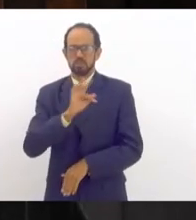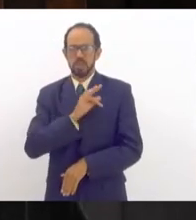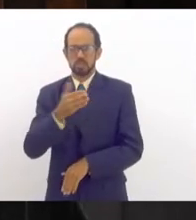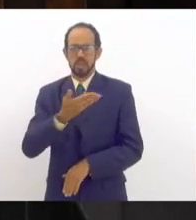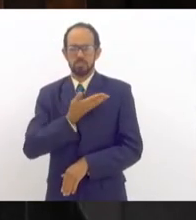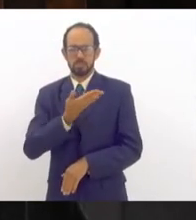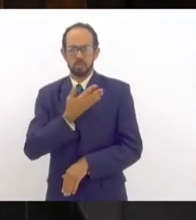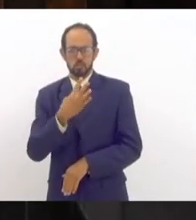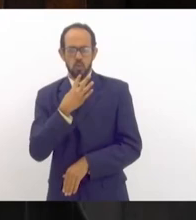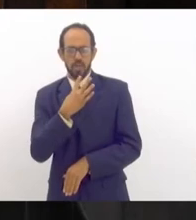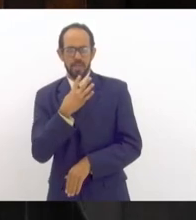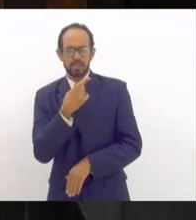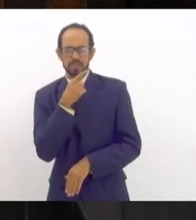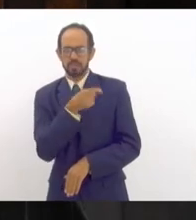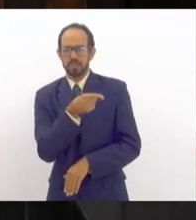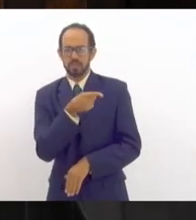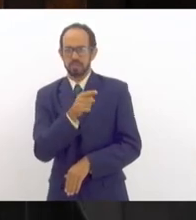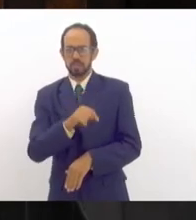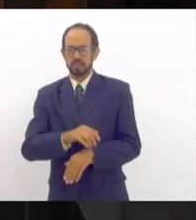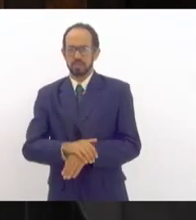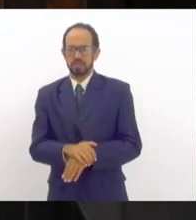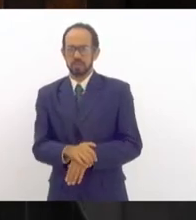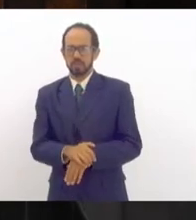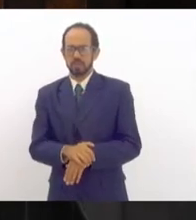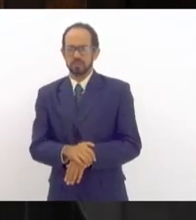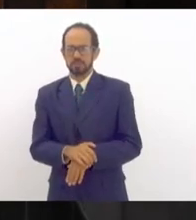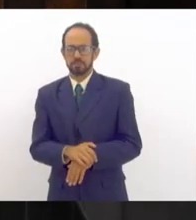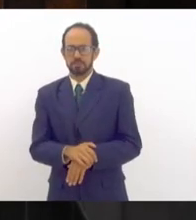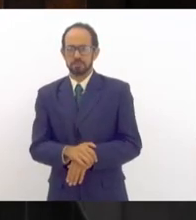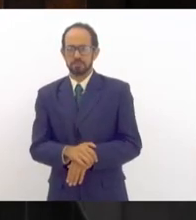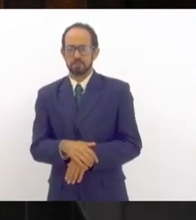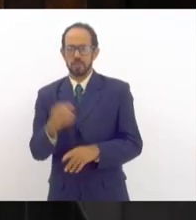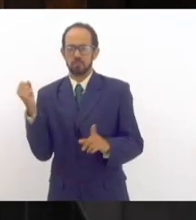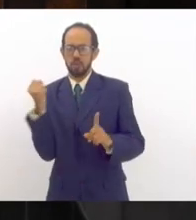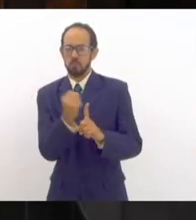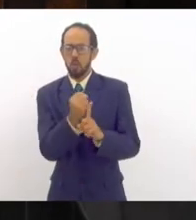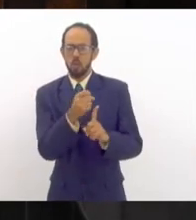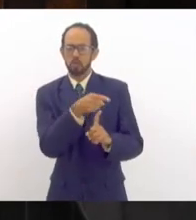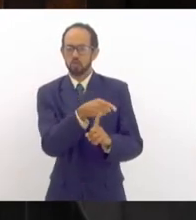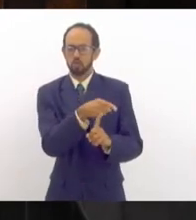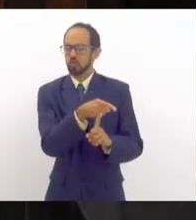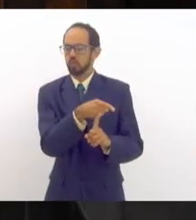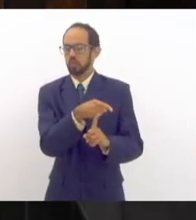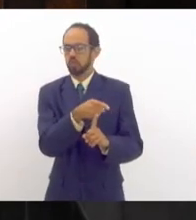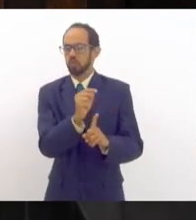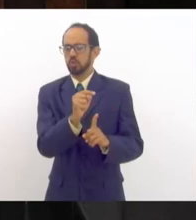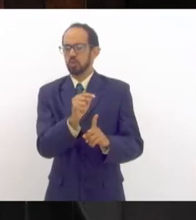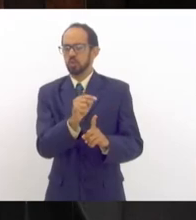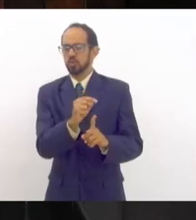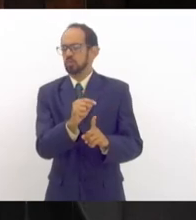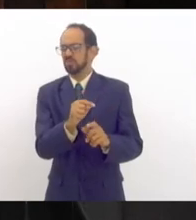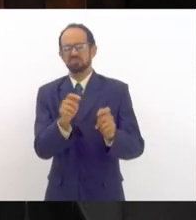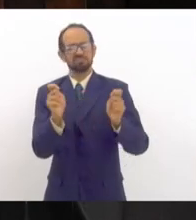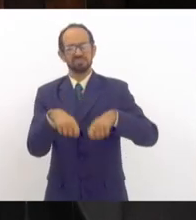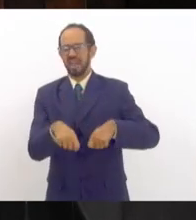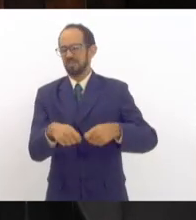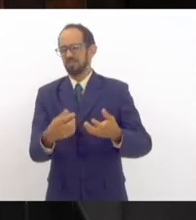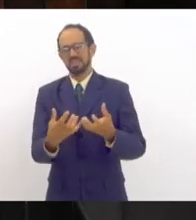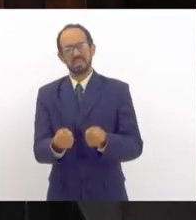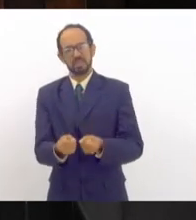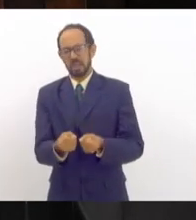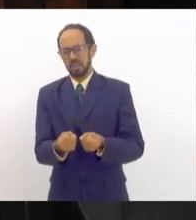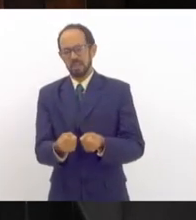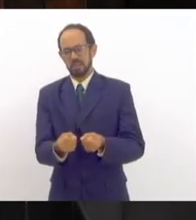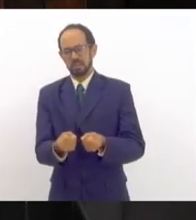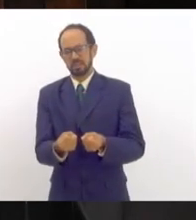que conhece o policial e foi morto de uma forma inadmissível Nenhuma